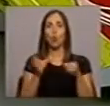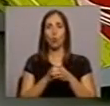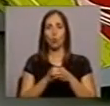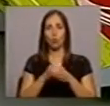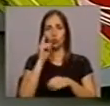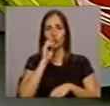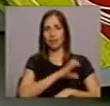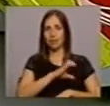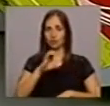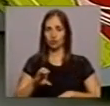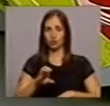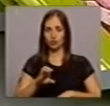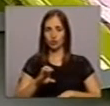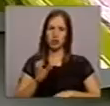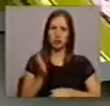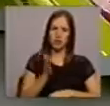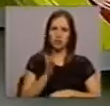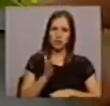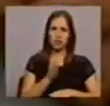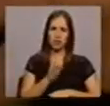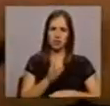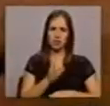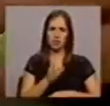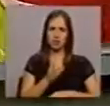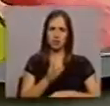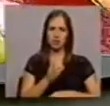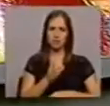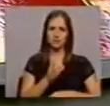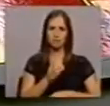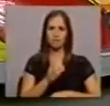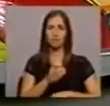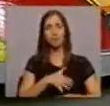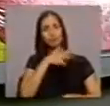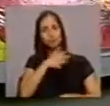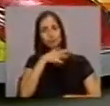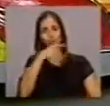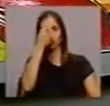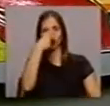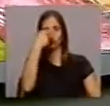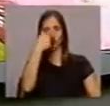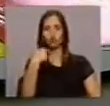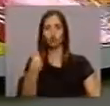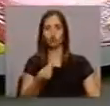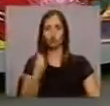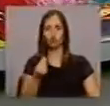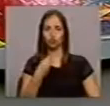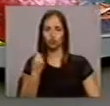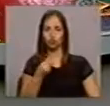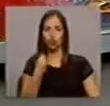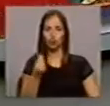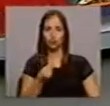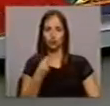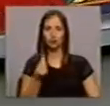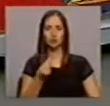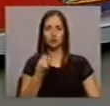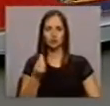São narrativas... Pode chegá-lo mais para a tua esquerda? Mais para a minha esquerda. Ora, são Exatamente, narrativas, é isso mesmo. narrativas juvenis, histórias Os juvenis, contrabandistas de